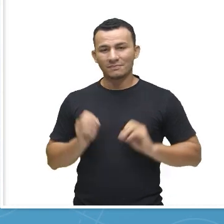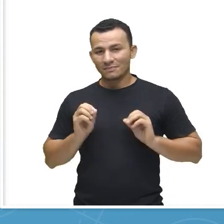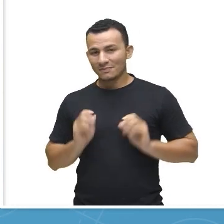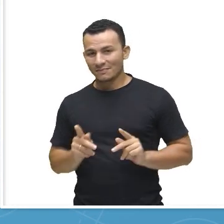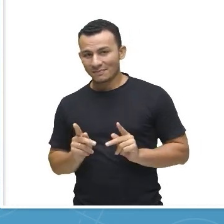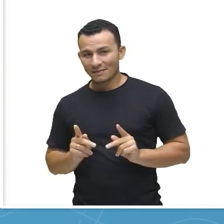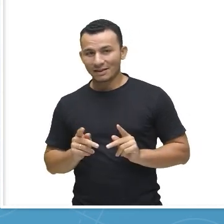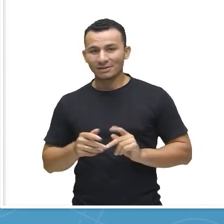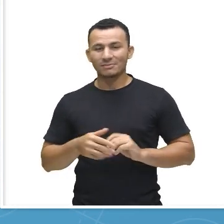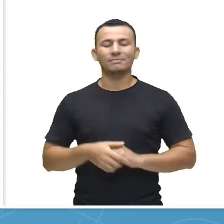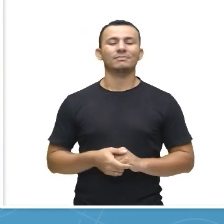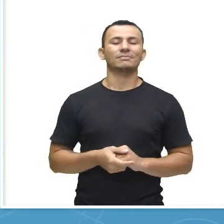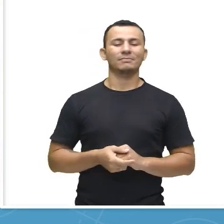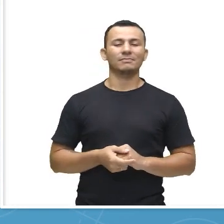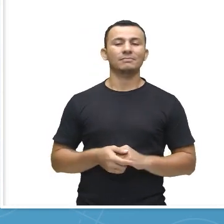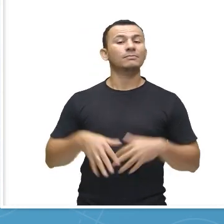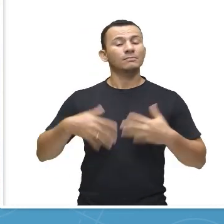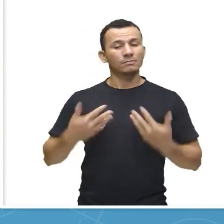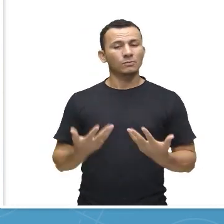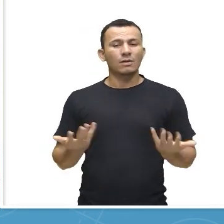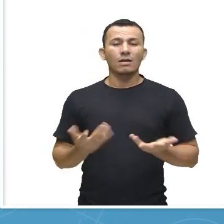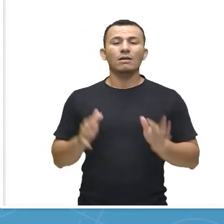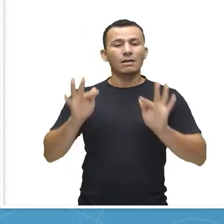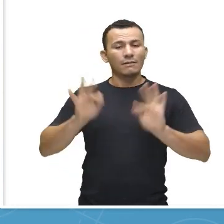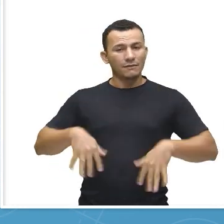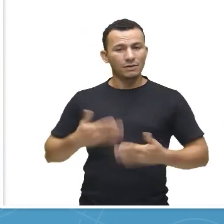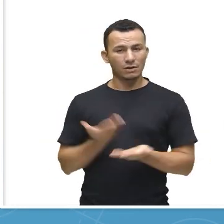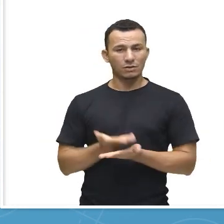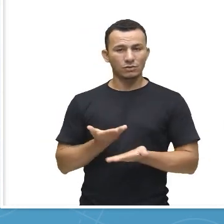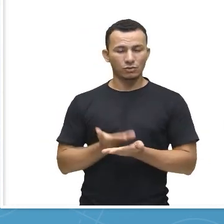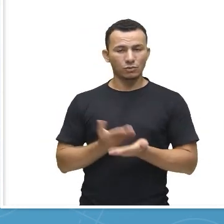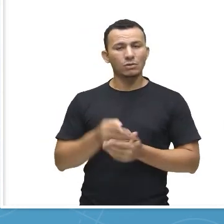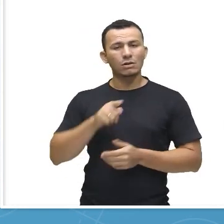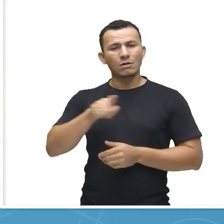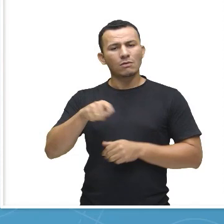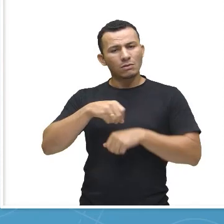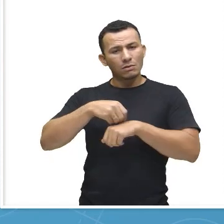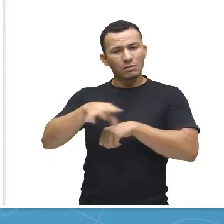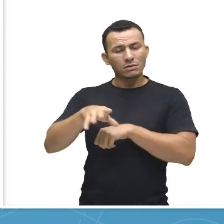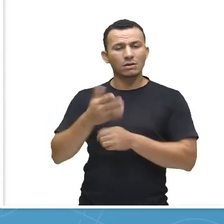Então... A gente encerra a nossa aula de hoje, estudem